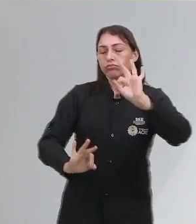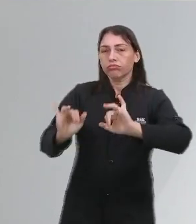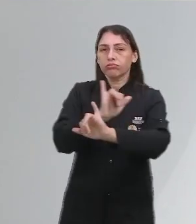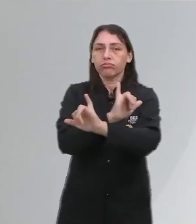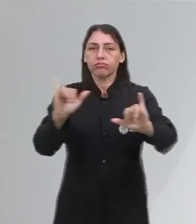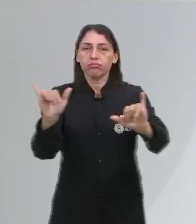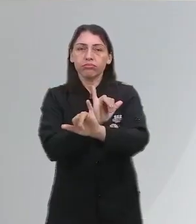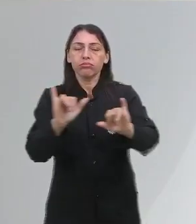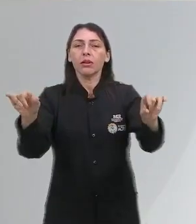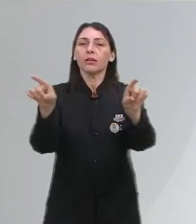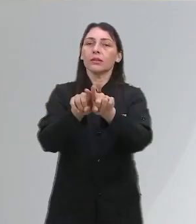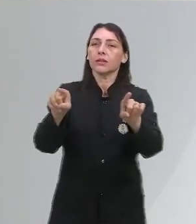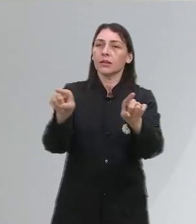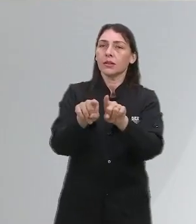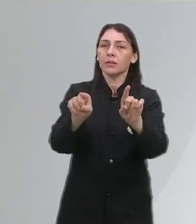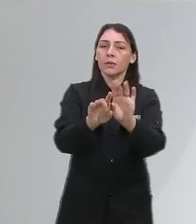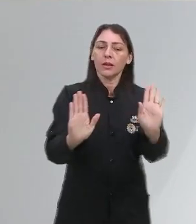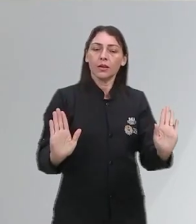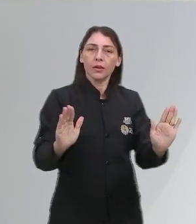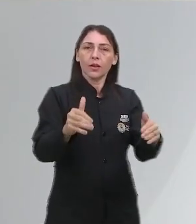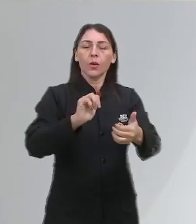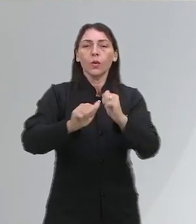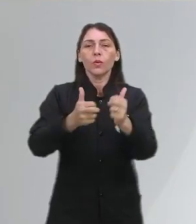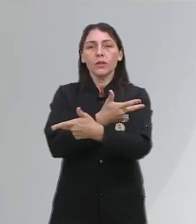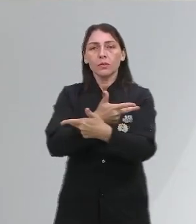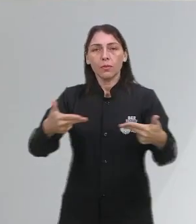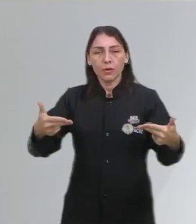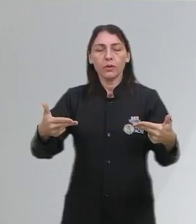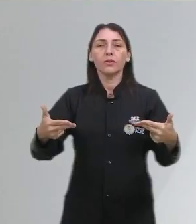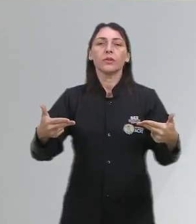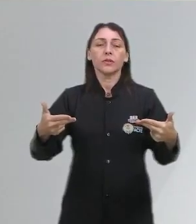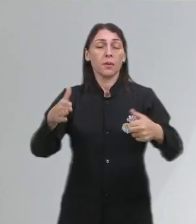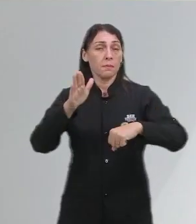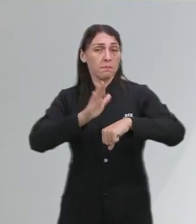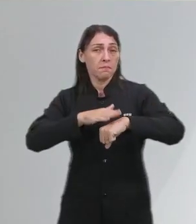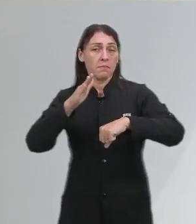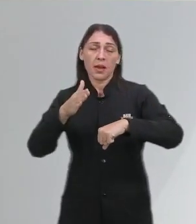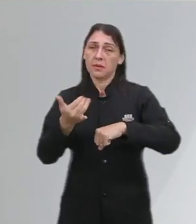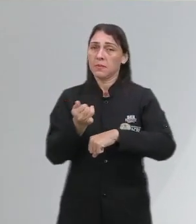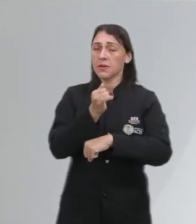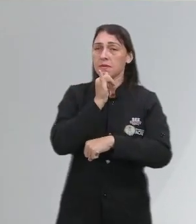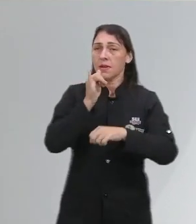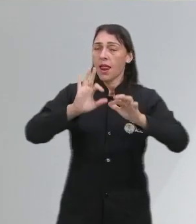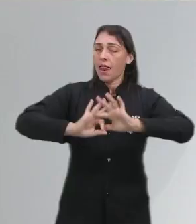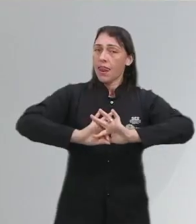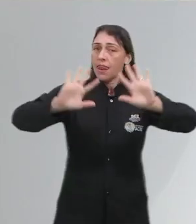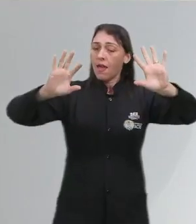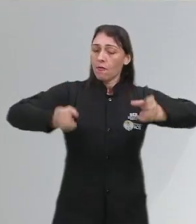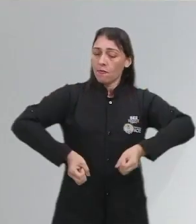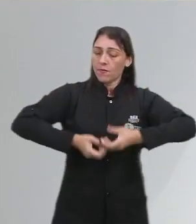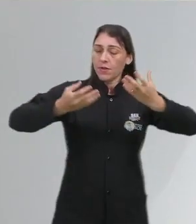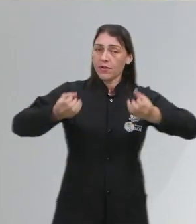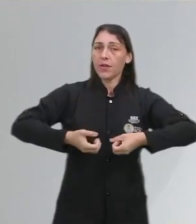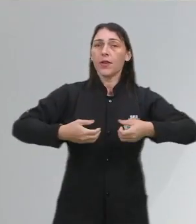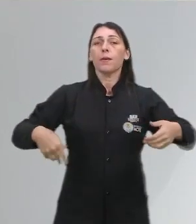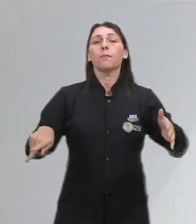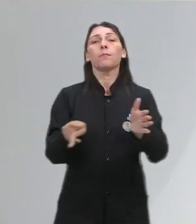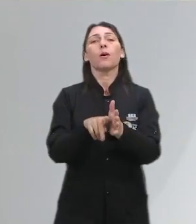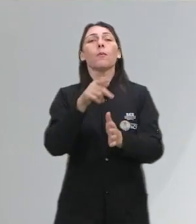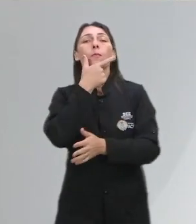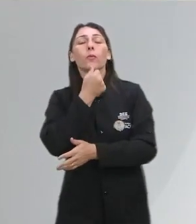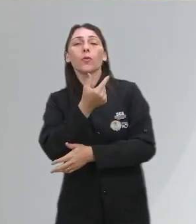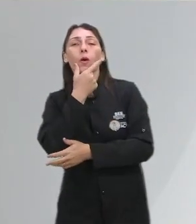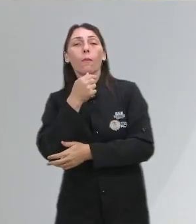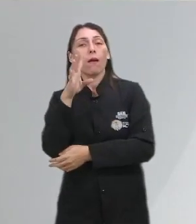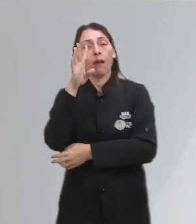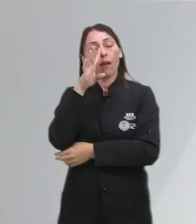patriarcado direciona o esporte como algo mais livre, espontâneo e direcionado para o público